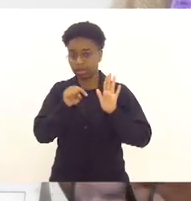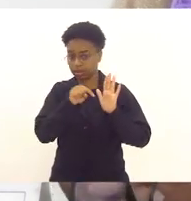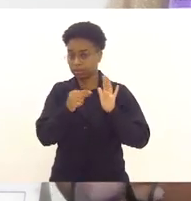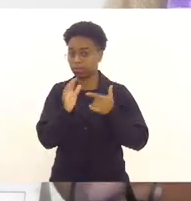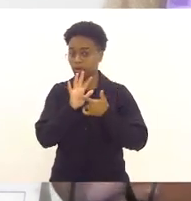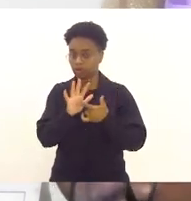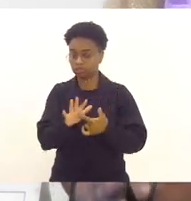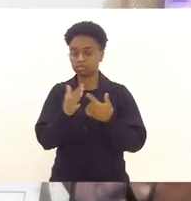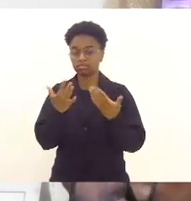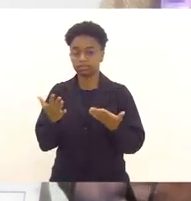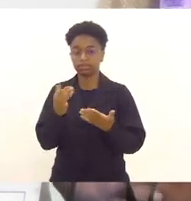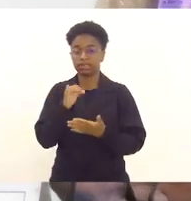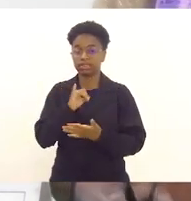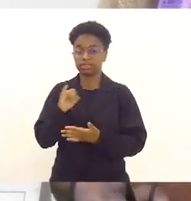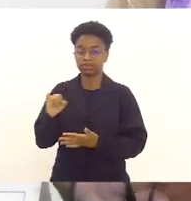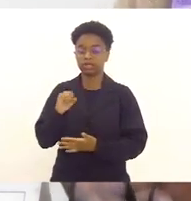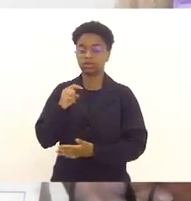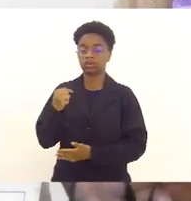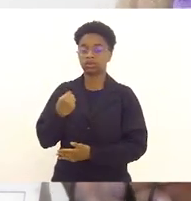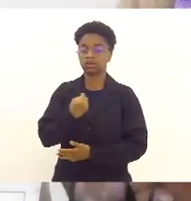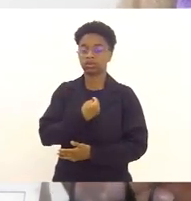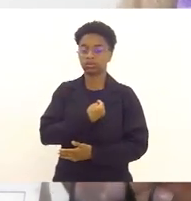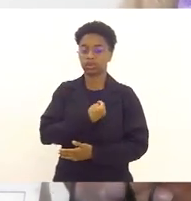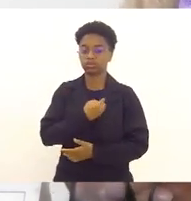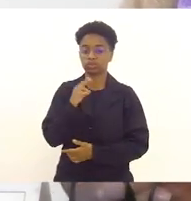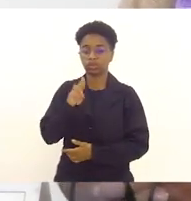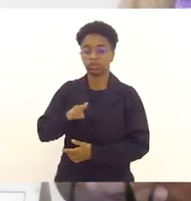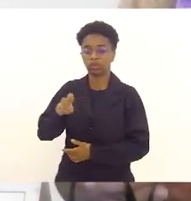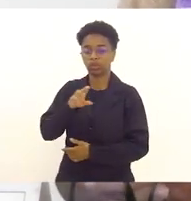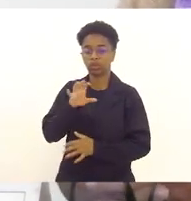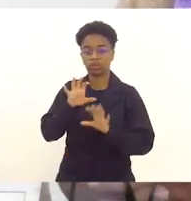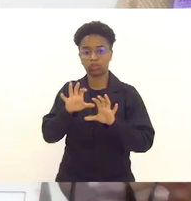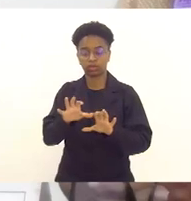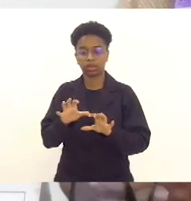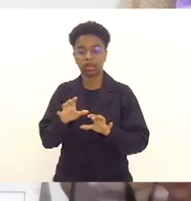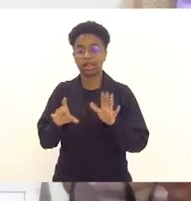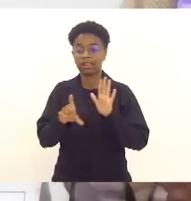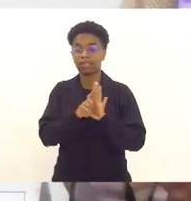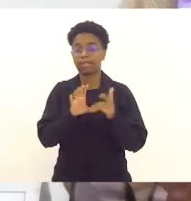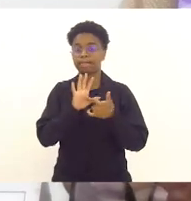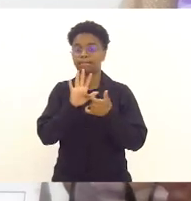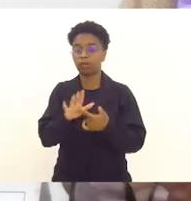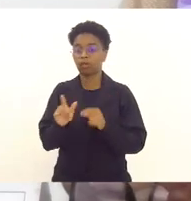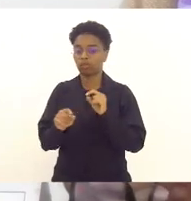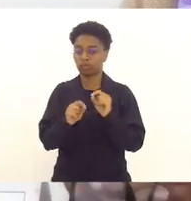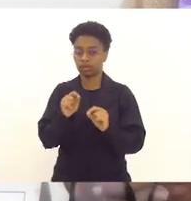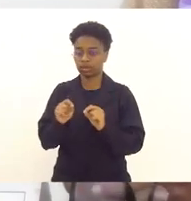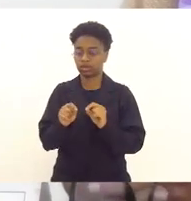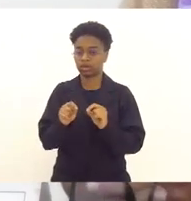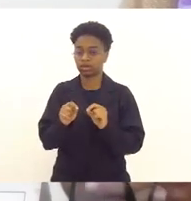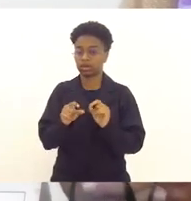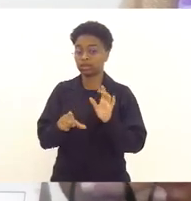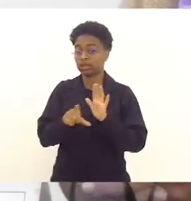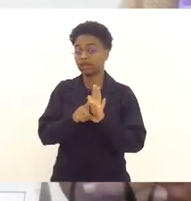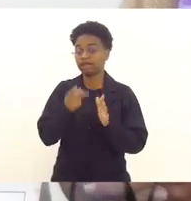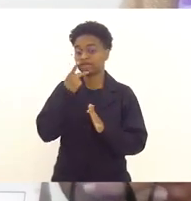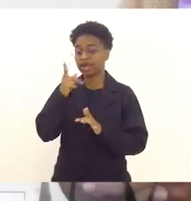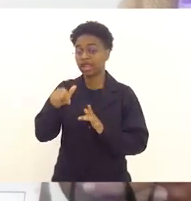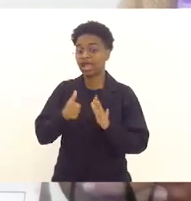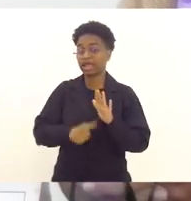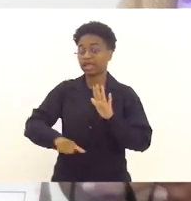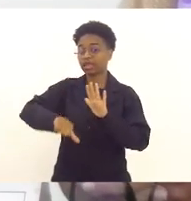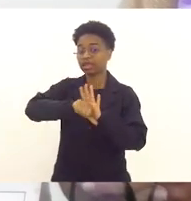então quando a gente se empodera dessa situação e aí o que que o que que a lei fala o que que a lei diz que é o crime de